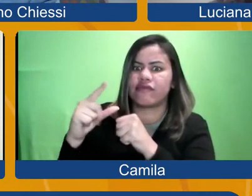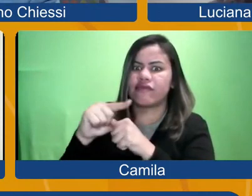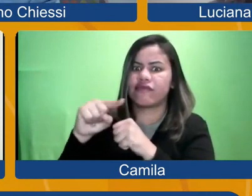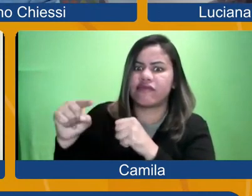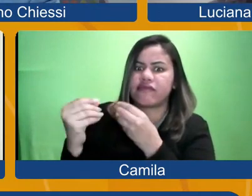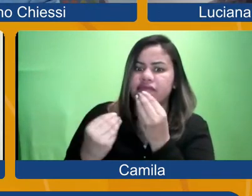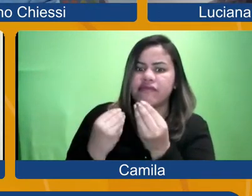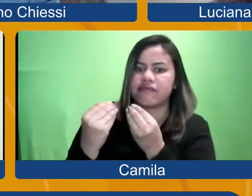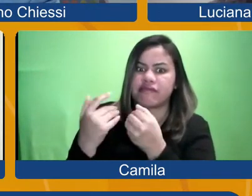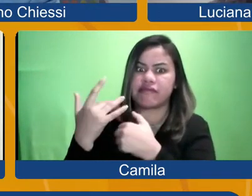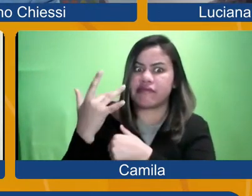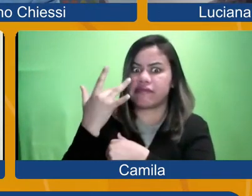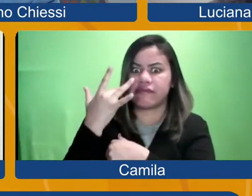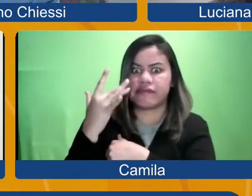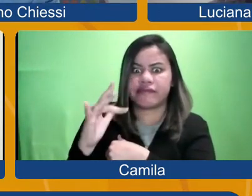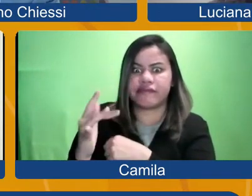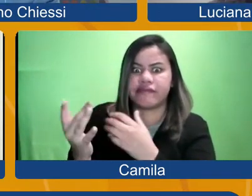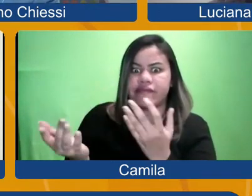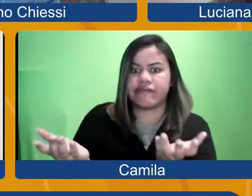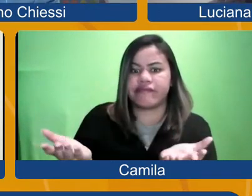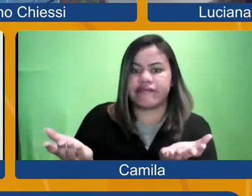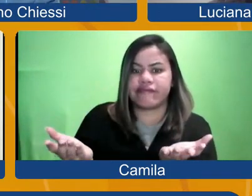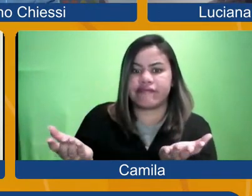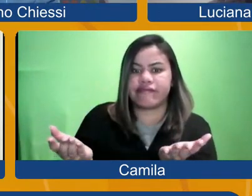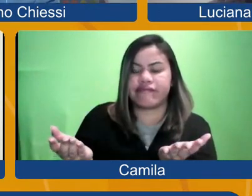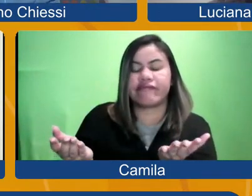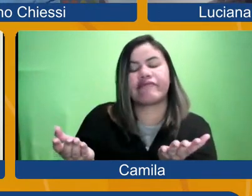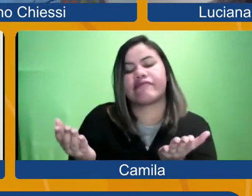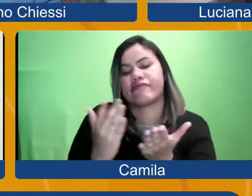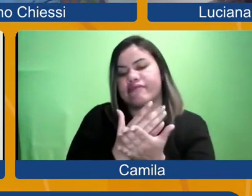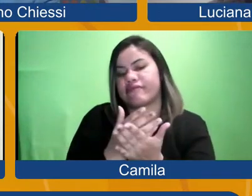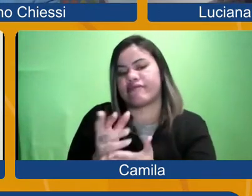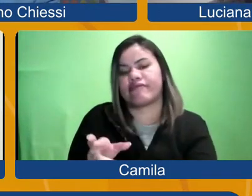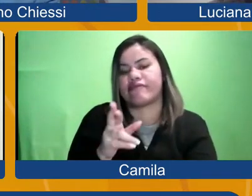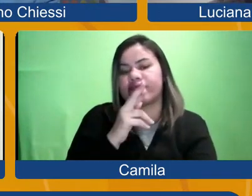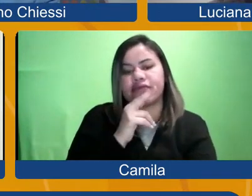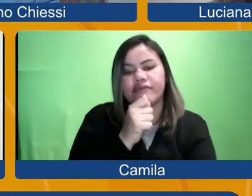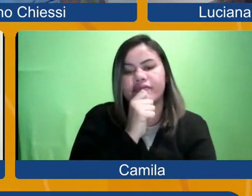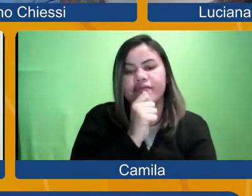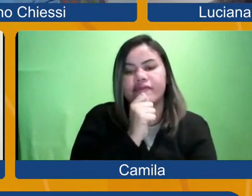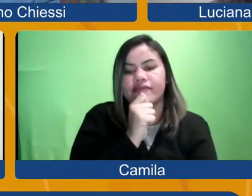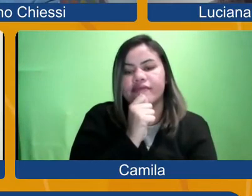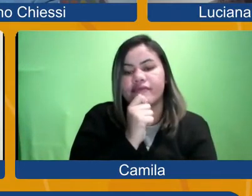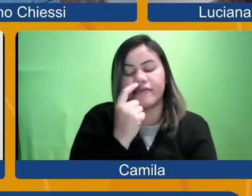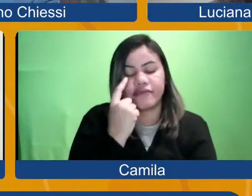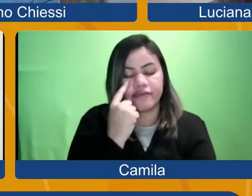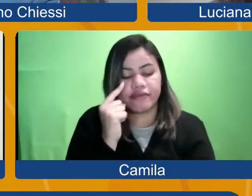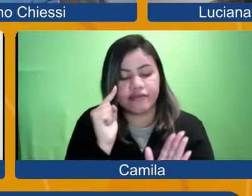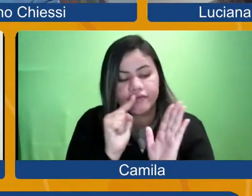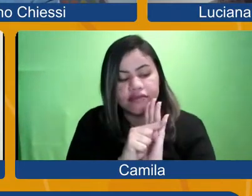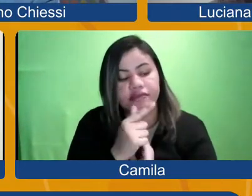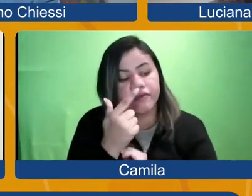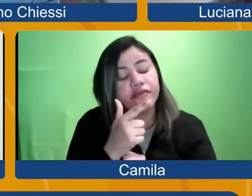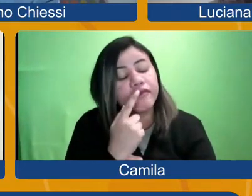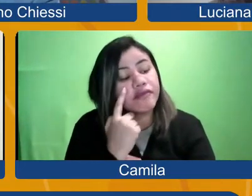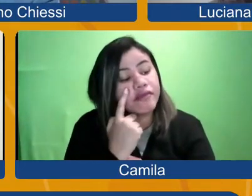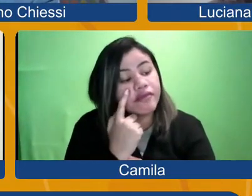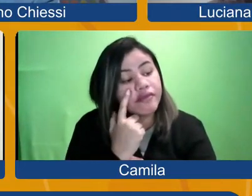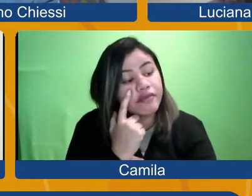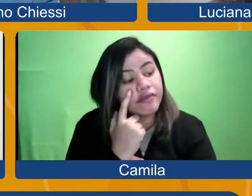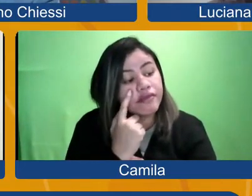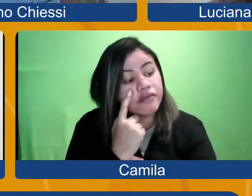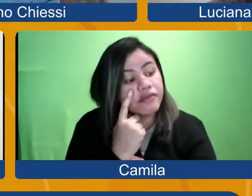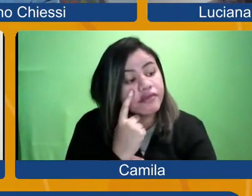Então, são questões ainda sem resposta. Deixa eu ver o que mais aqui que eu